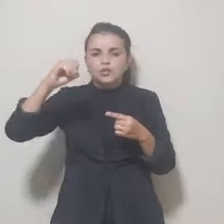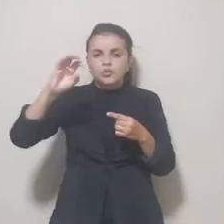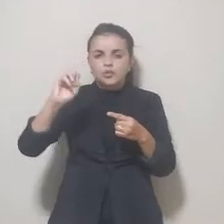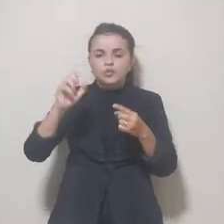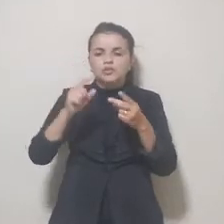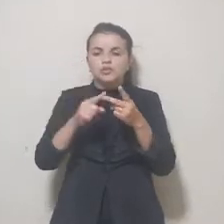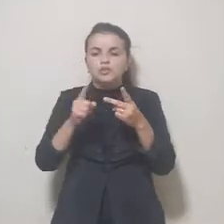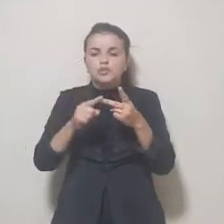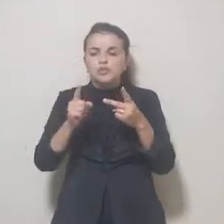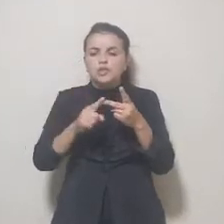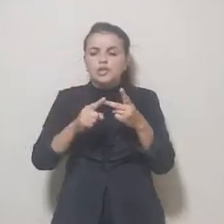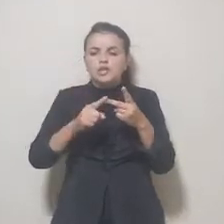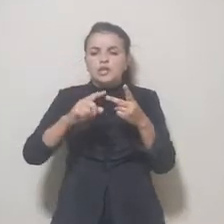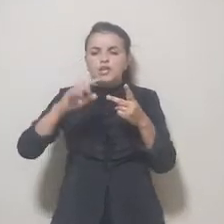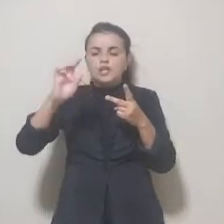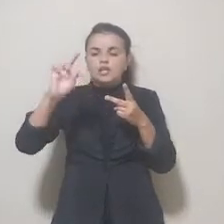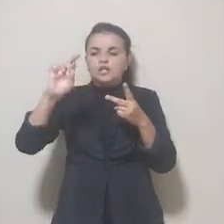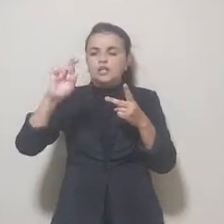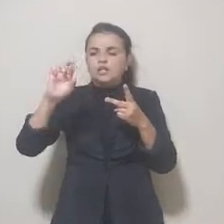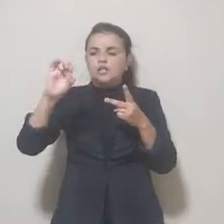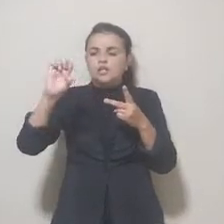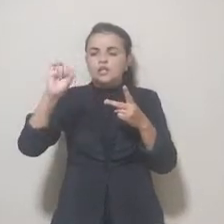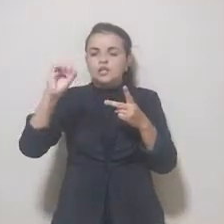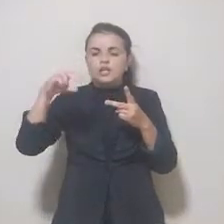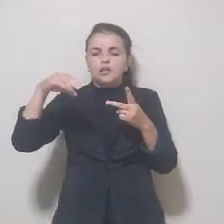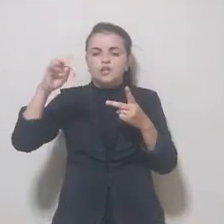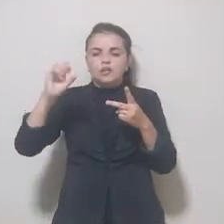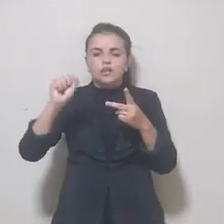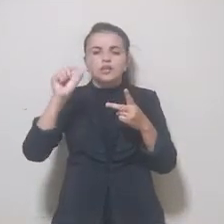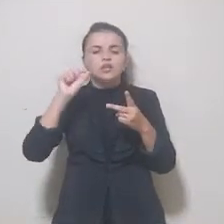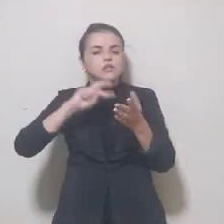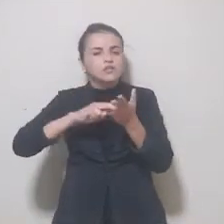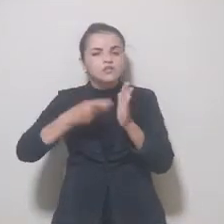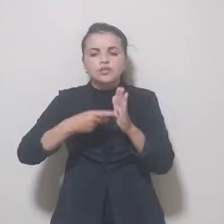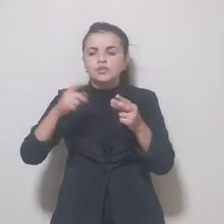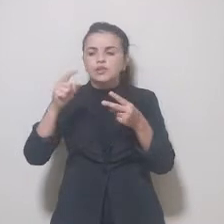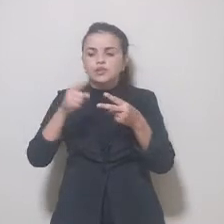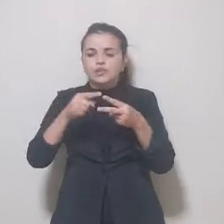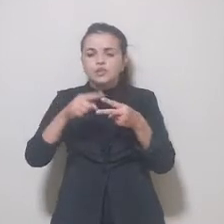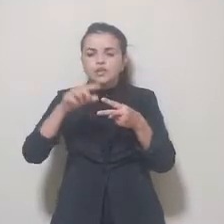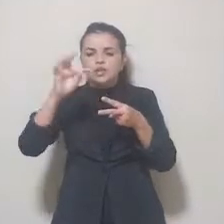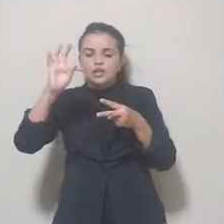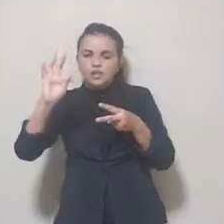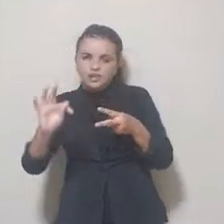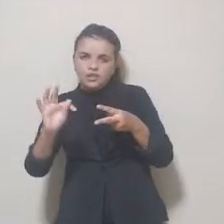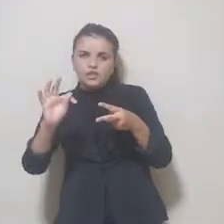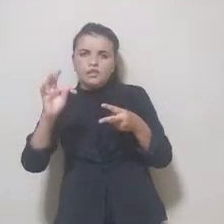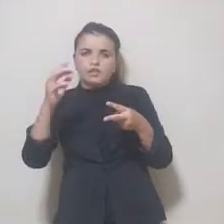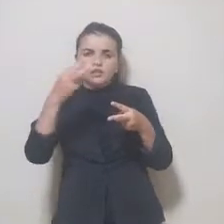triiodotironina e o tetraiodotironina, que é a nossa T3 e T4. E basicamente elas têm uma função